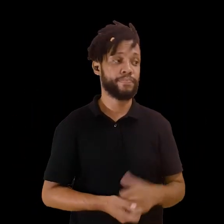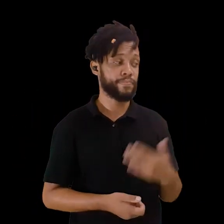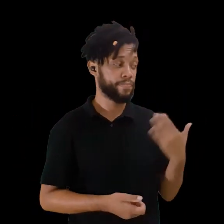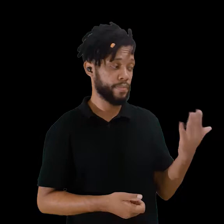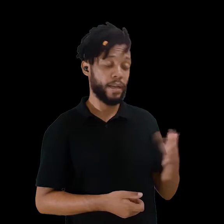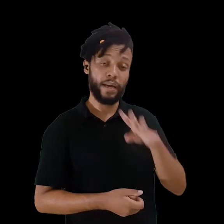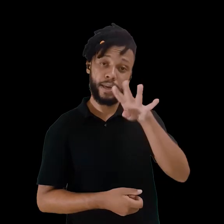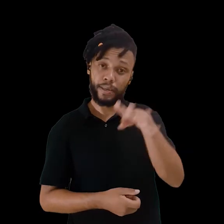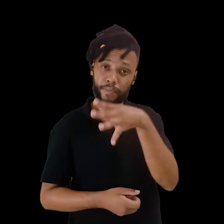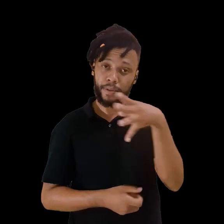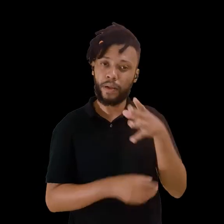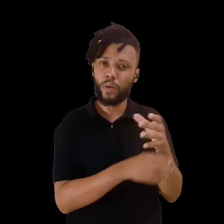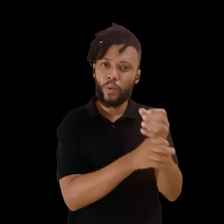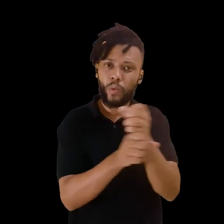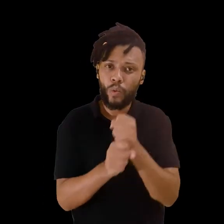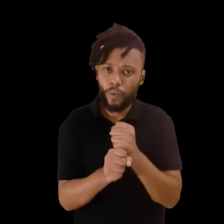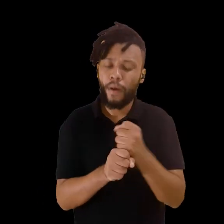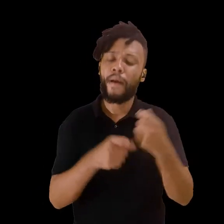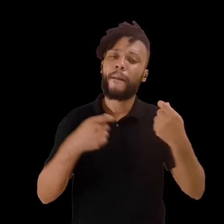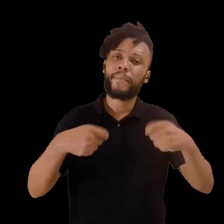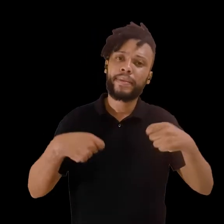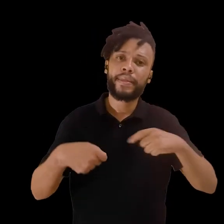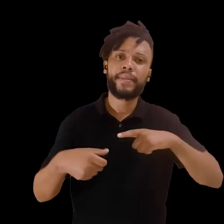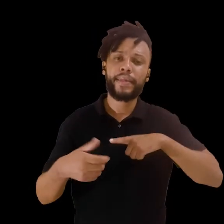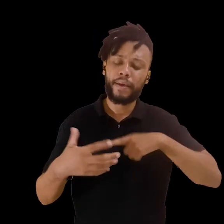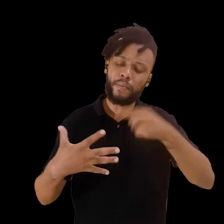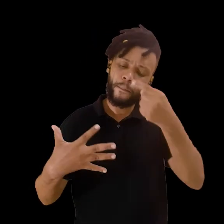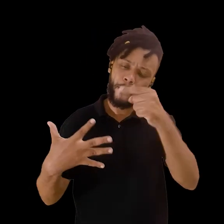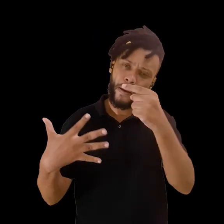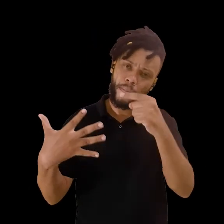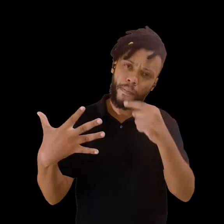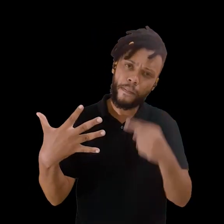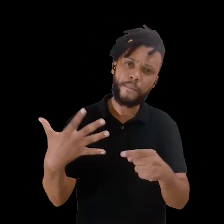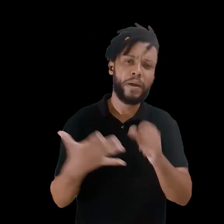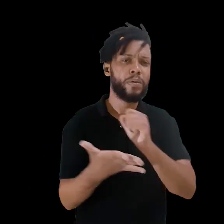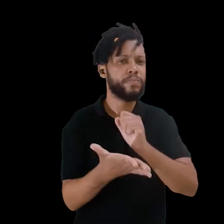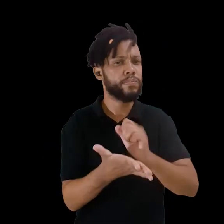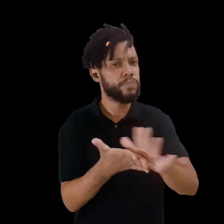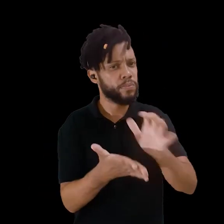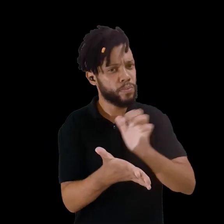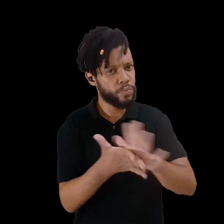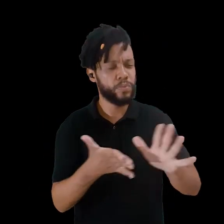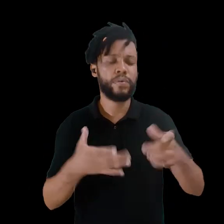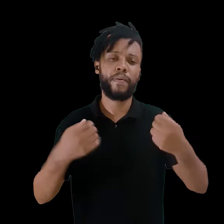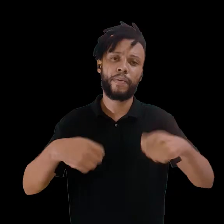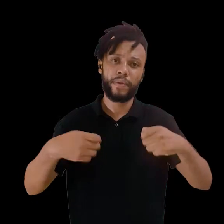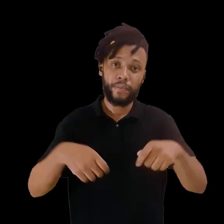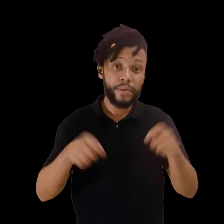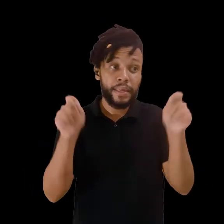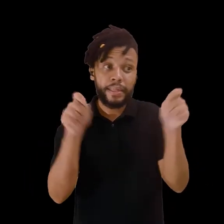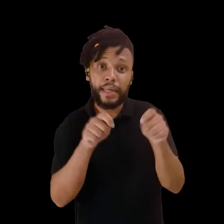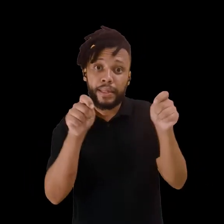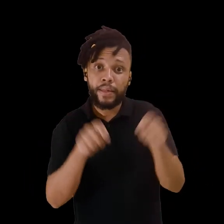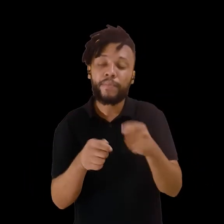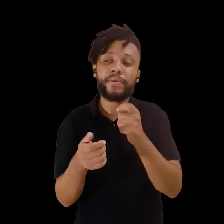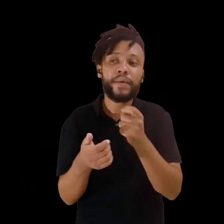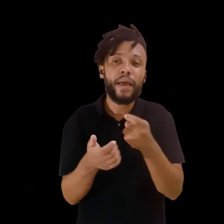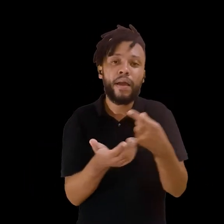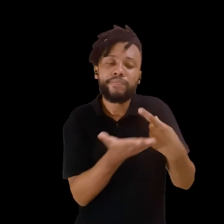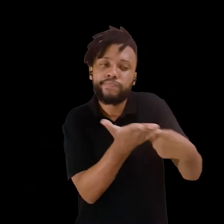orçamentária deve conter todos os custos necessários para você conseguir cumprir não só